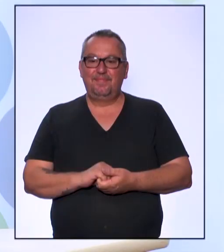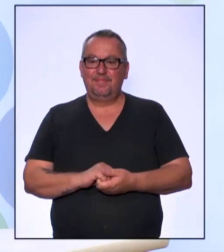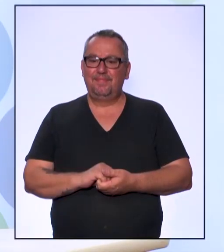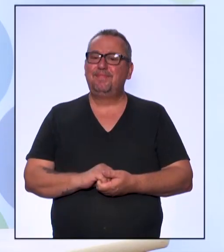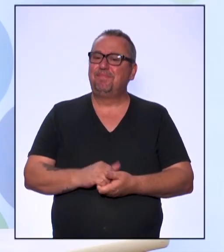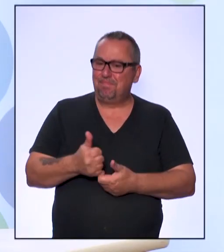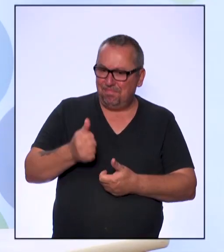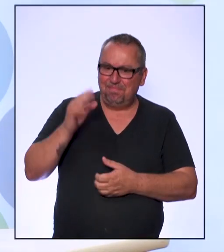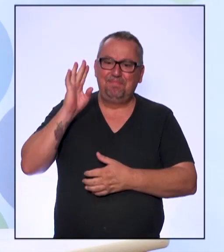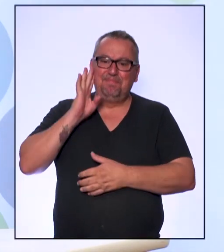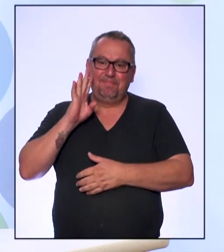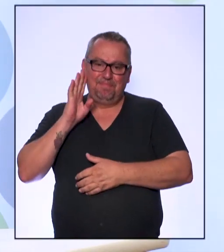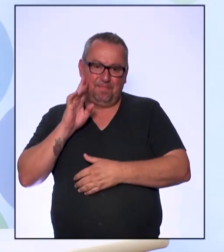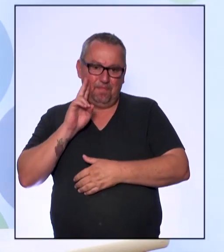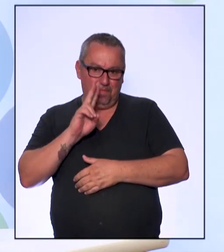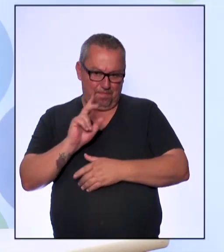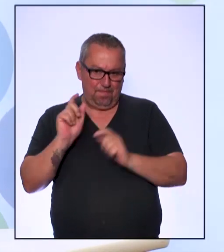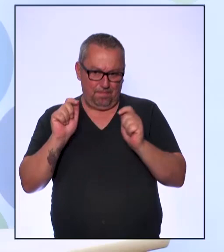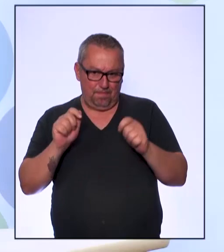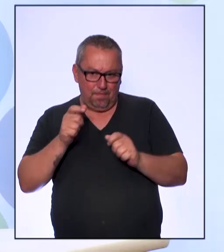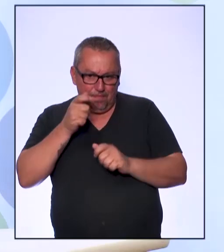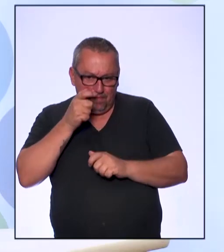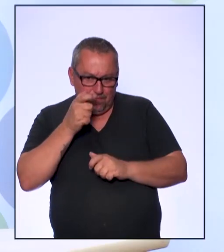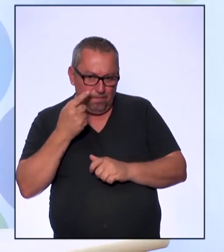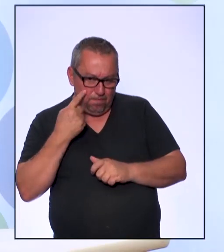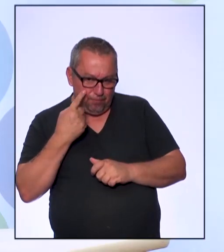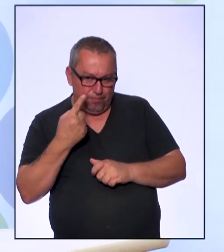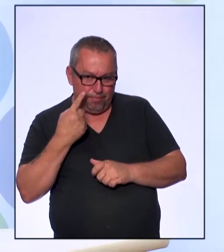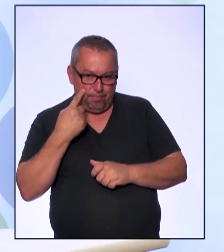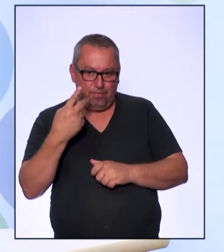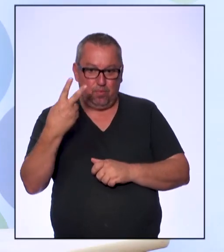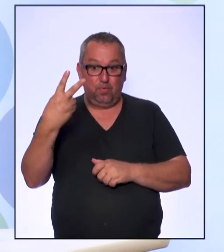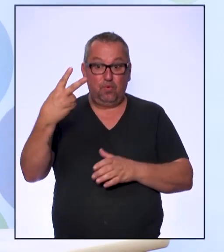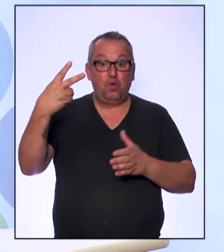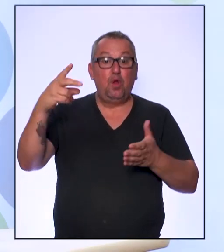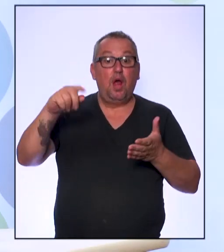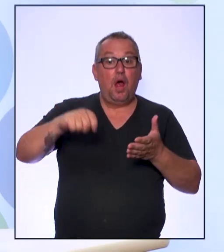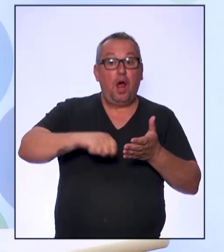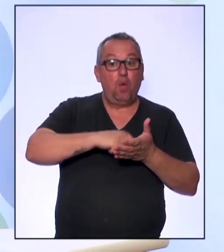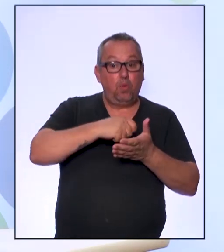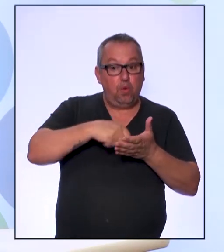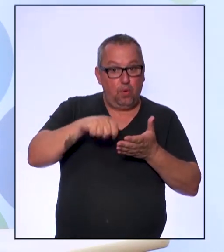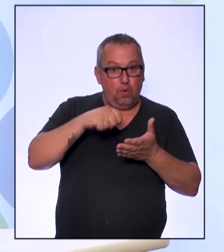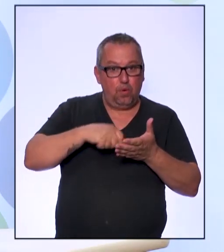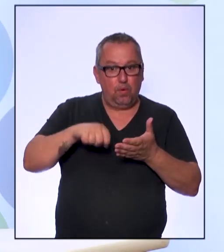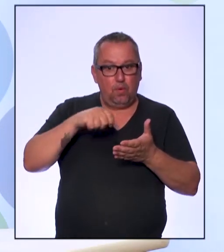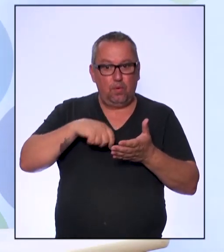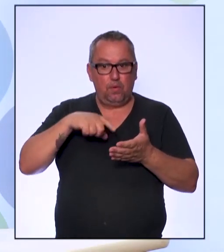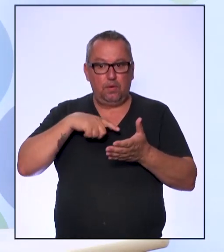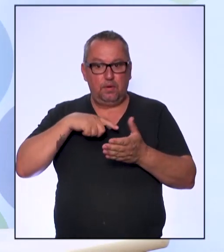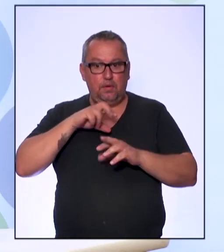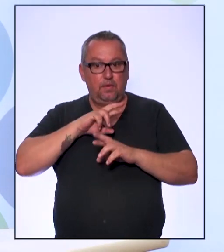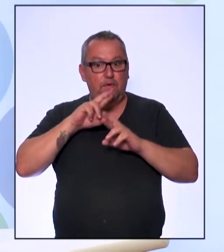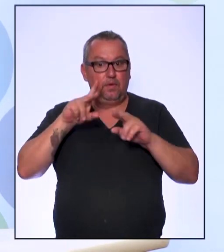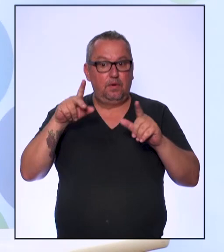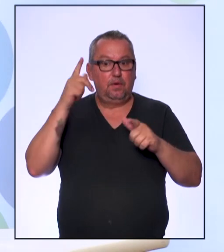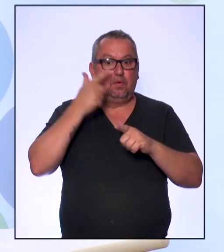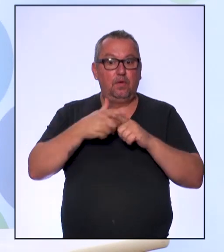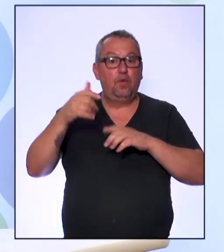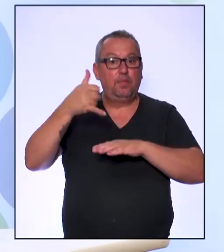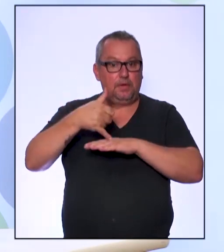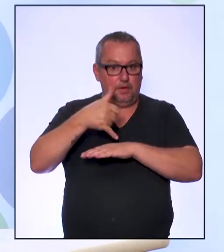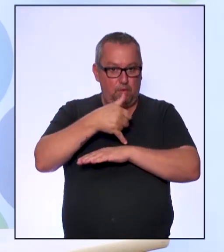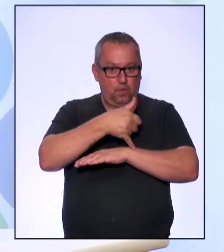Muito bem, como vocês podem ver, os dois autores, eles têm opiniões diferentes a respeito da tatuagem,